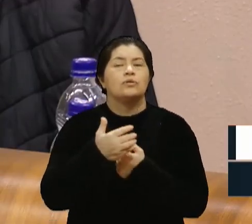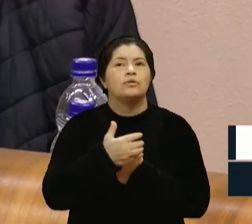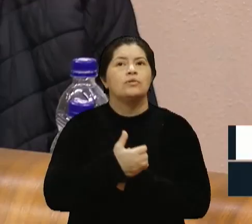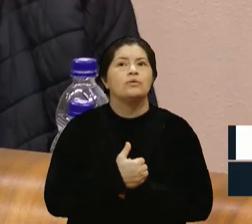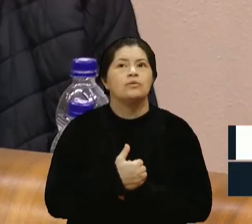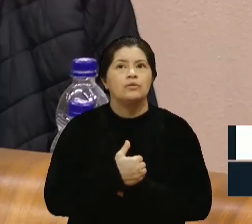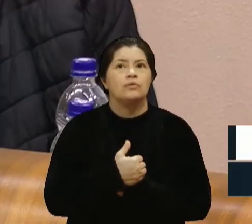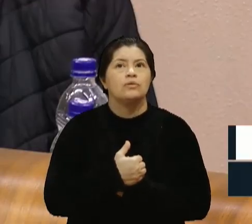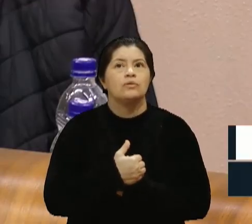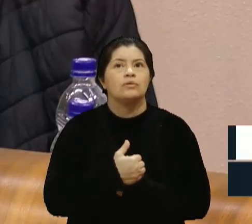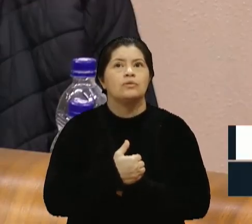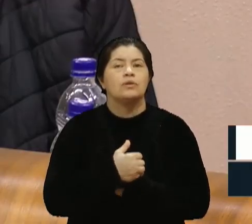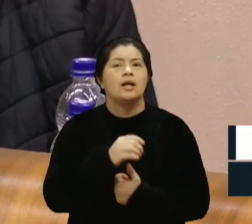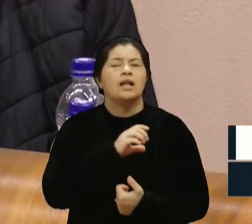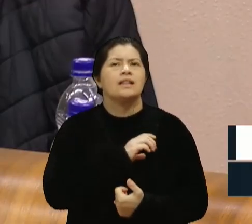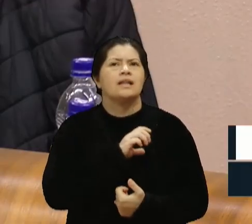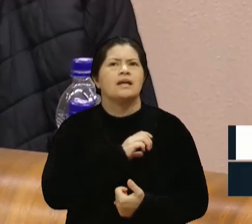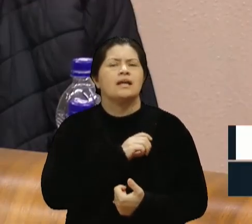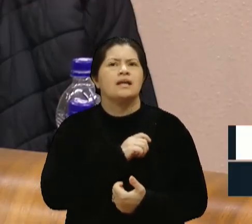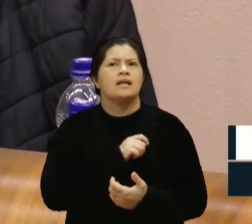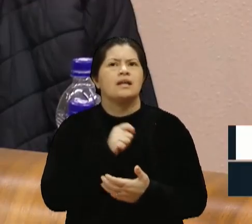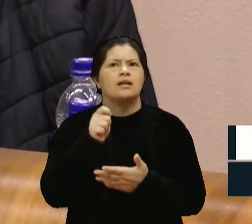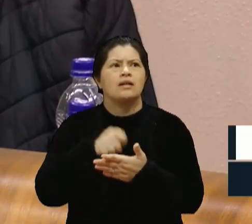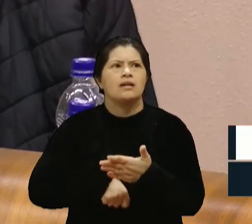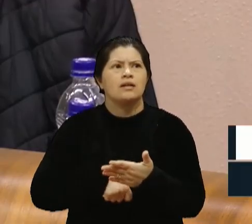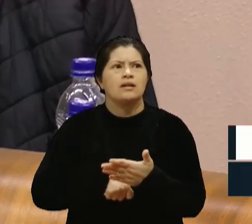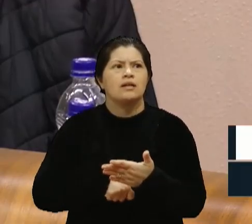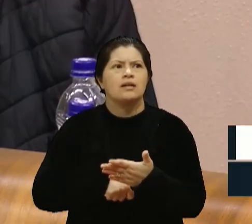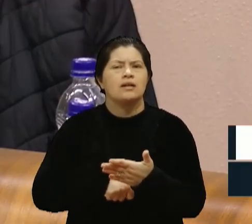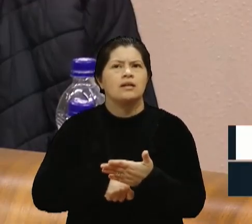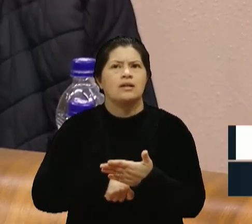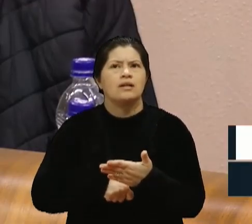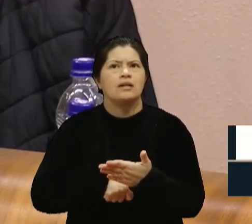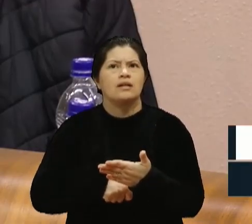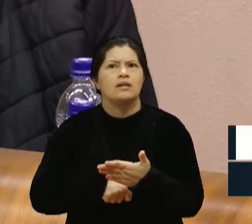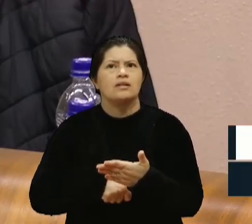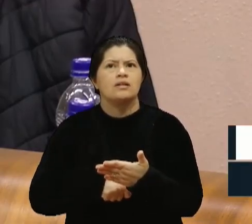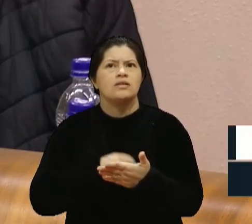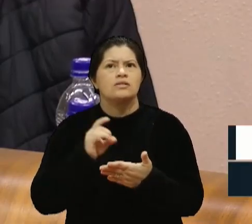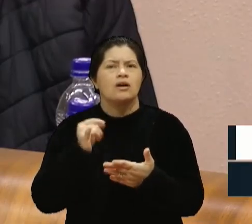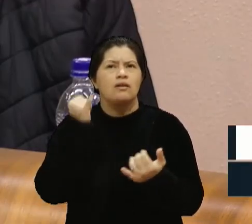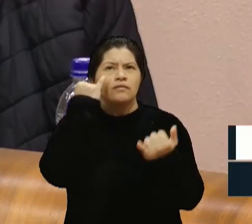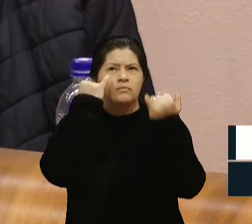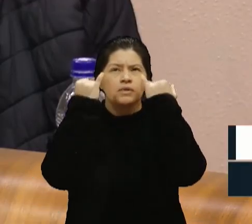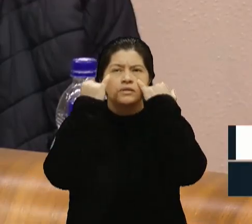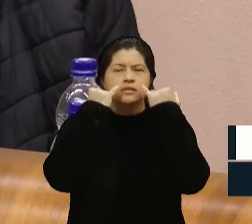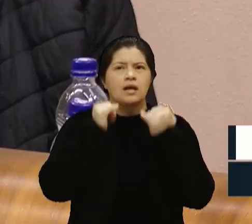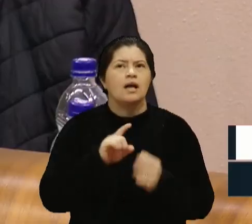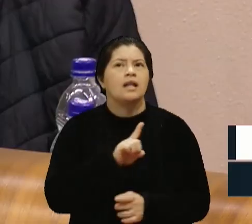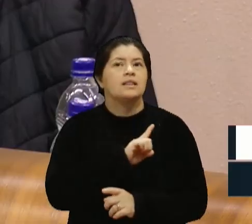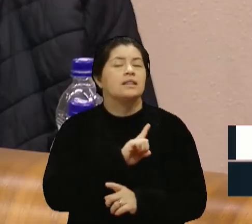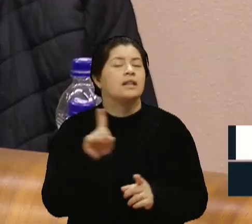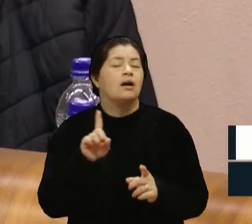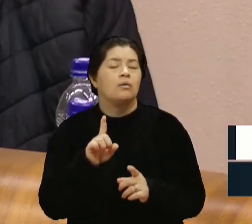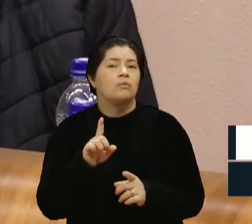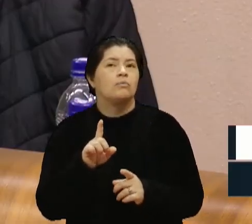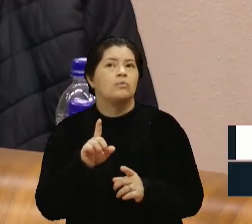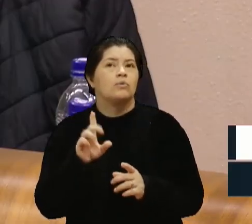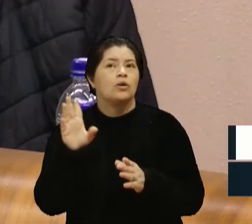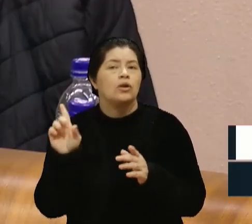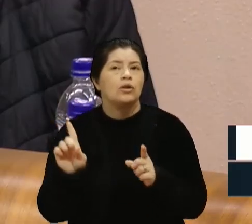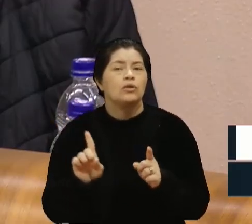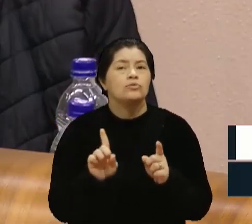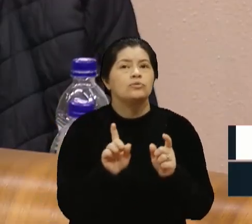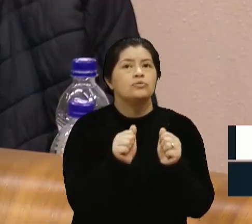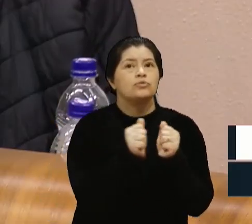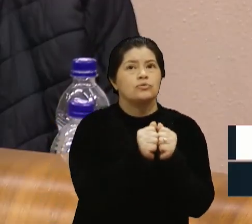agora um concurso para o Conselho Tutelar, principalmente para a suplência, mas só para informar, o Conselho Tutelar não pertence mais à FAS e